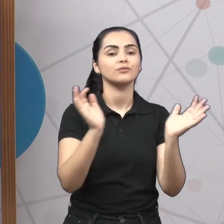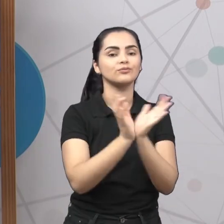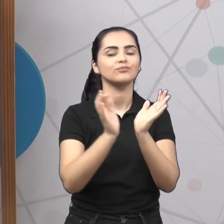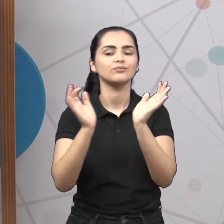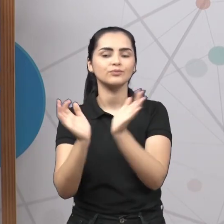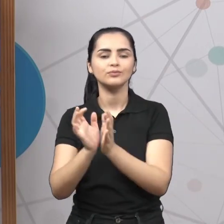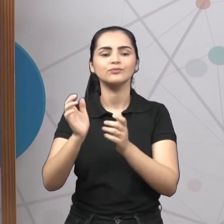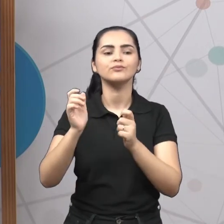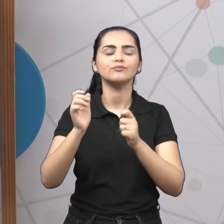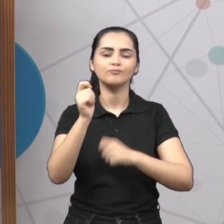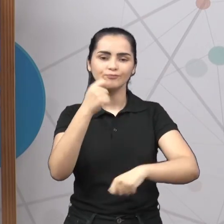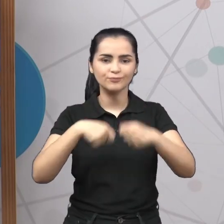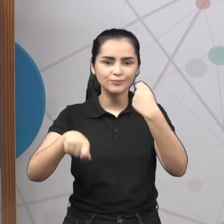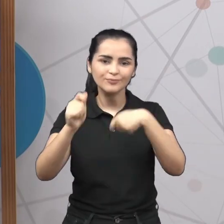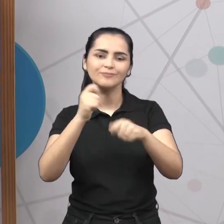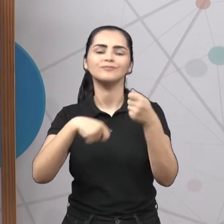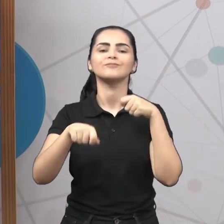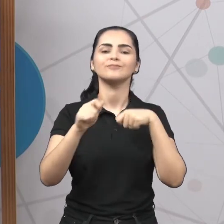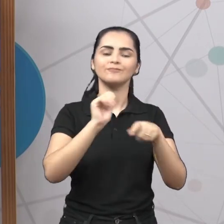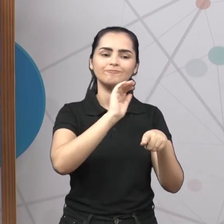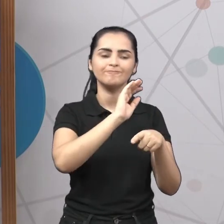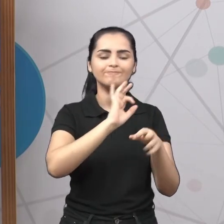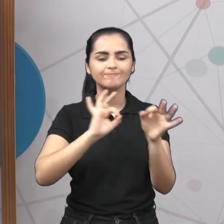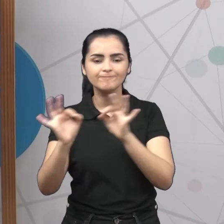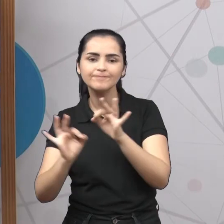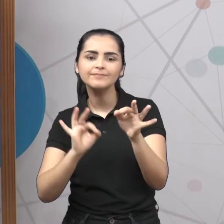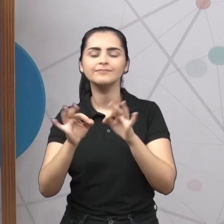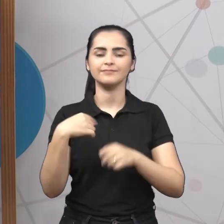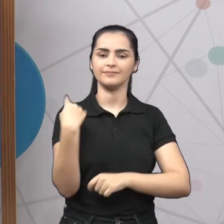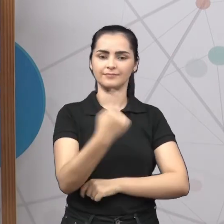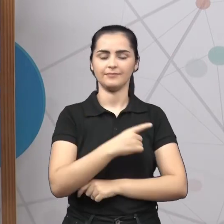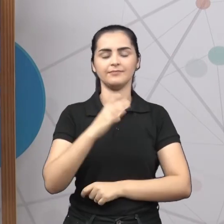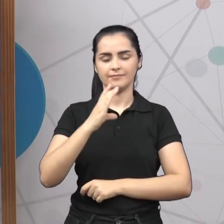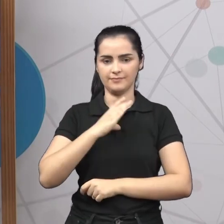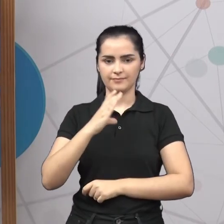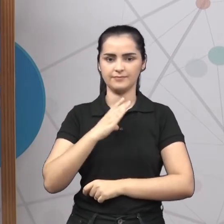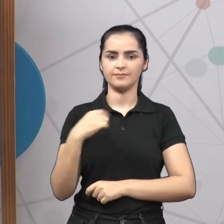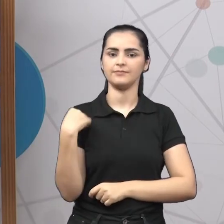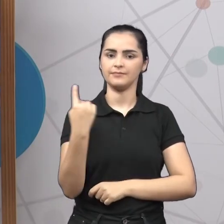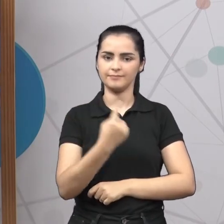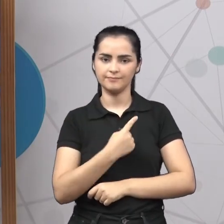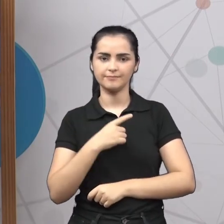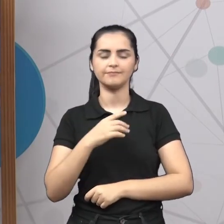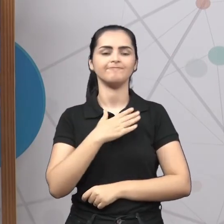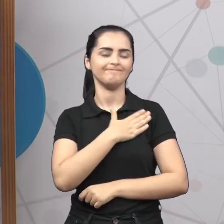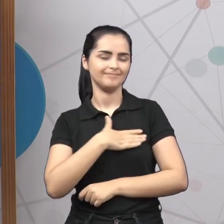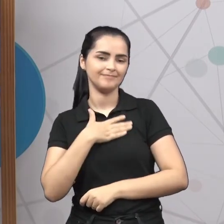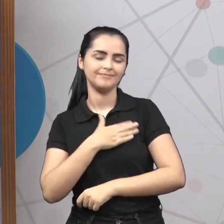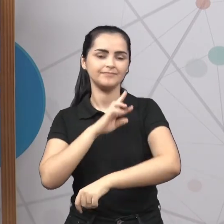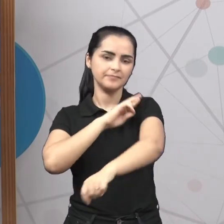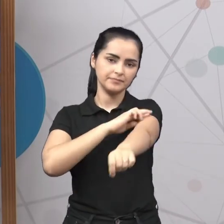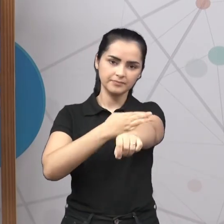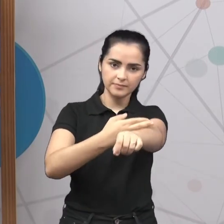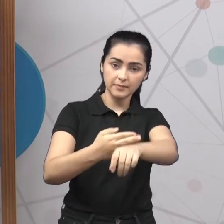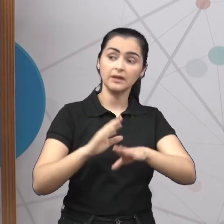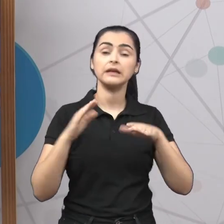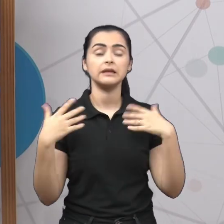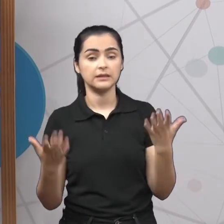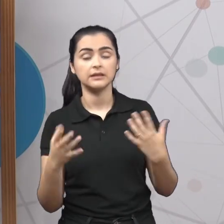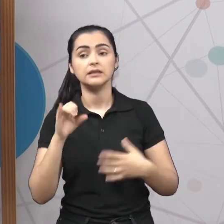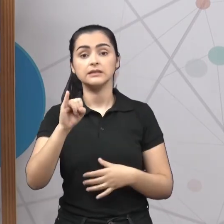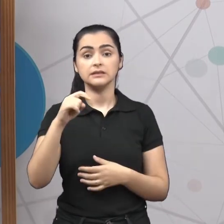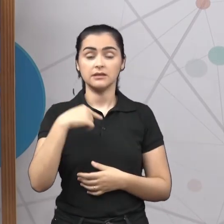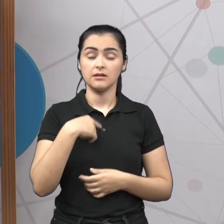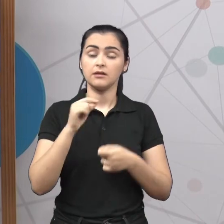de administração. Uma equipe que administra a nossa cidade, a nossa querida, né, Rio Branco. Então, se eu fizer a